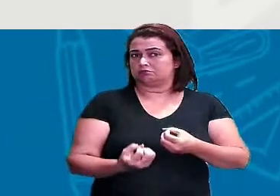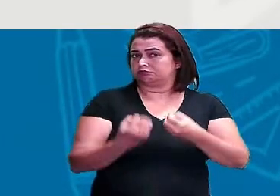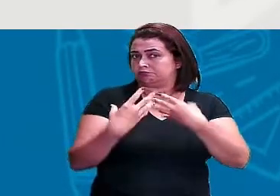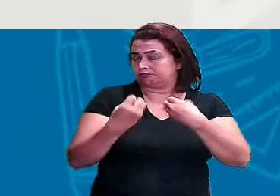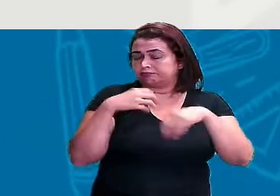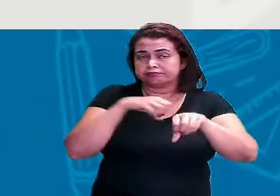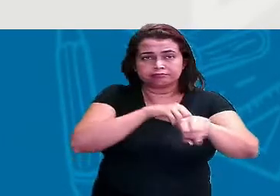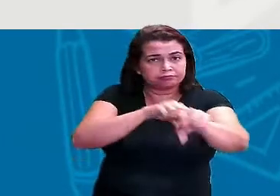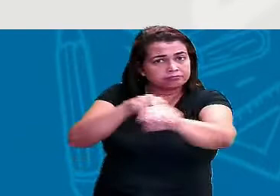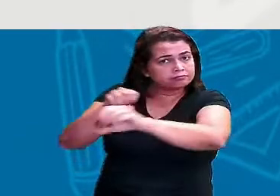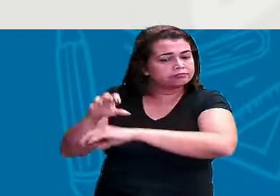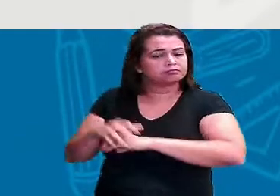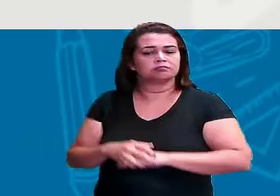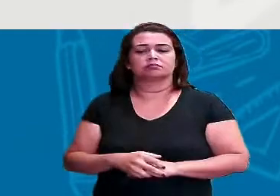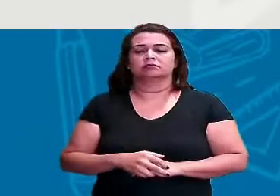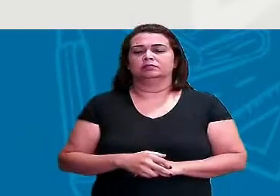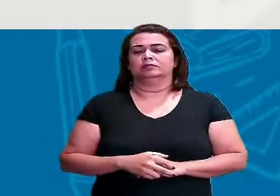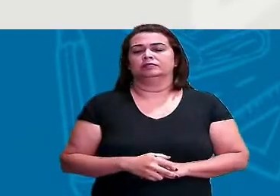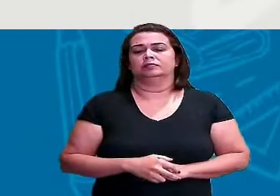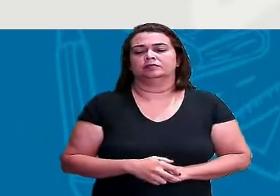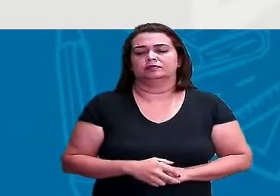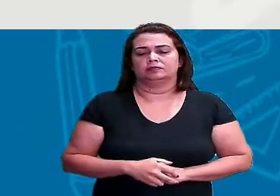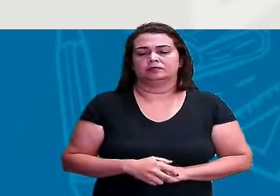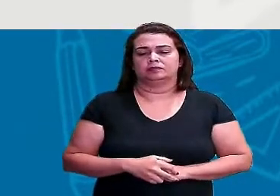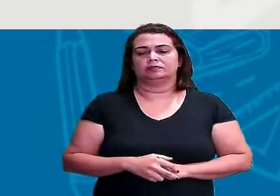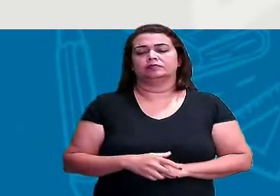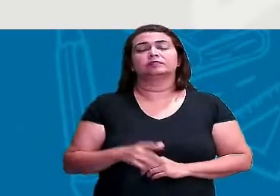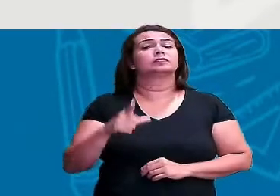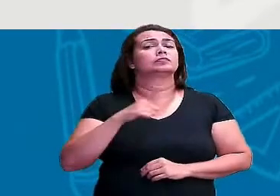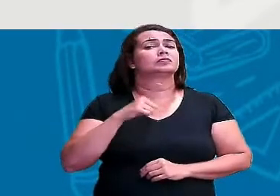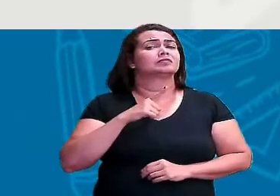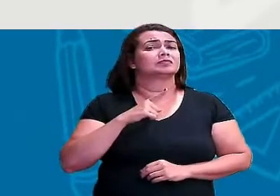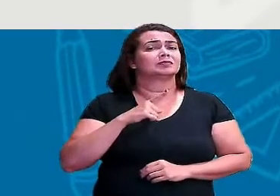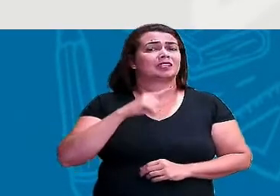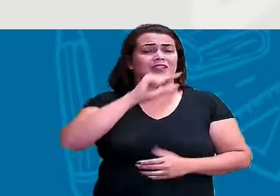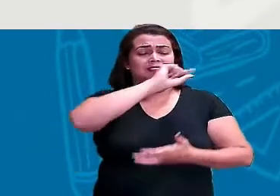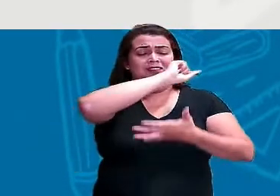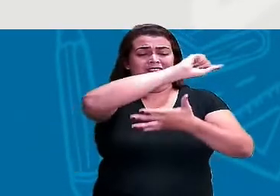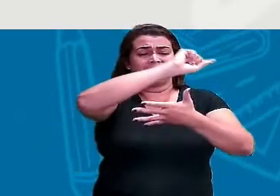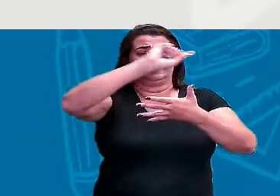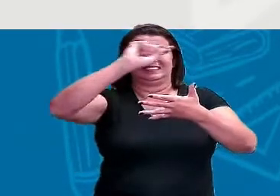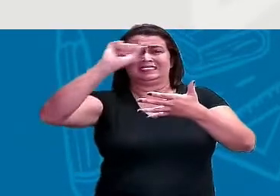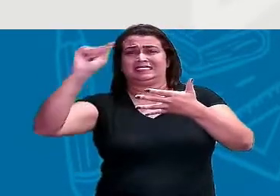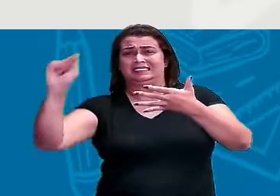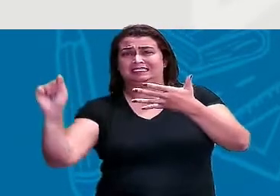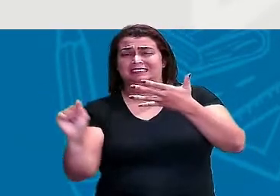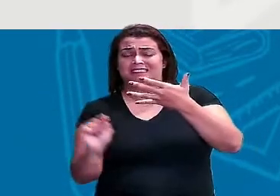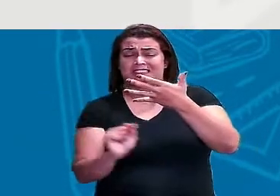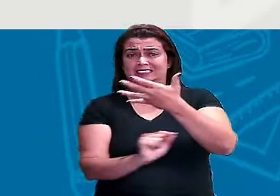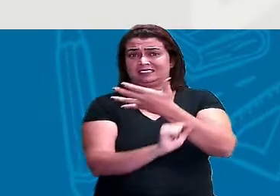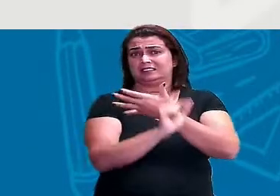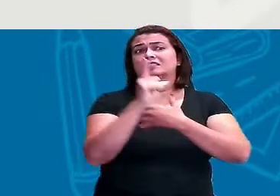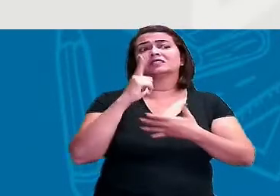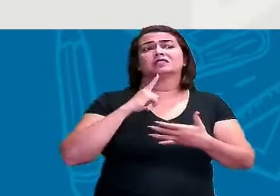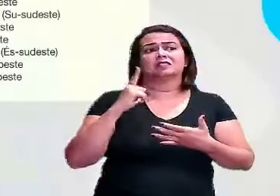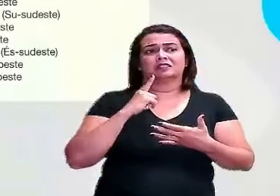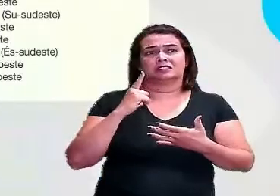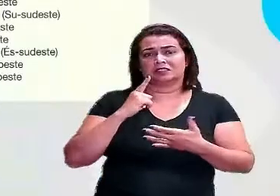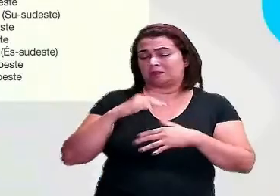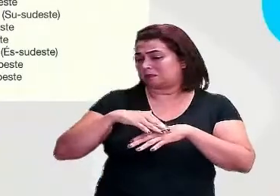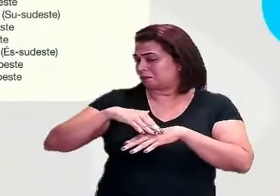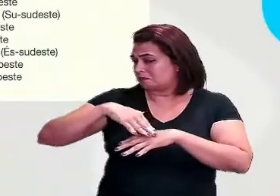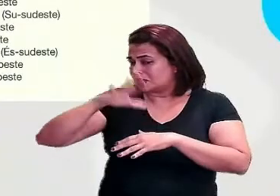Mais à frente nós vamos ver assim, que existem muitos outros pontos, também chamados subcolaterais, né, que